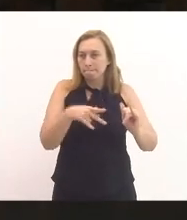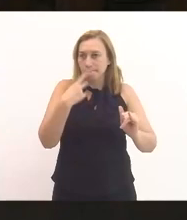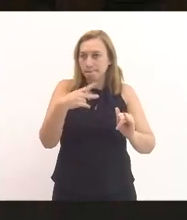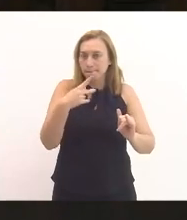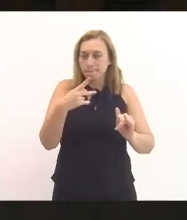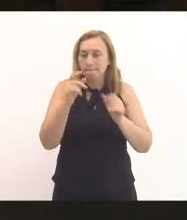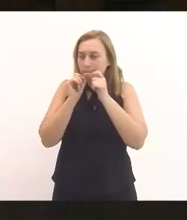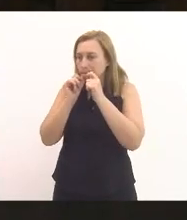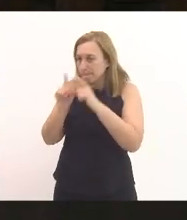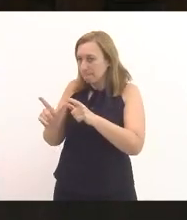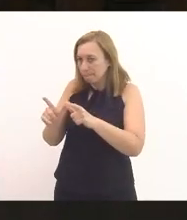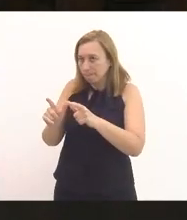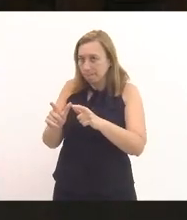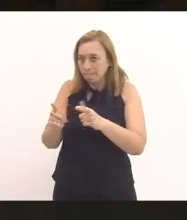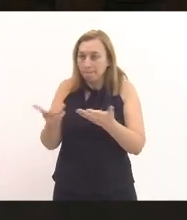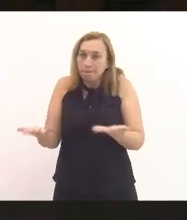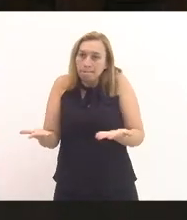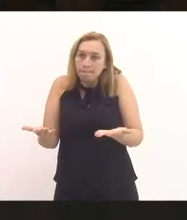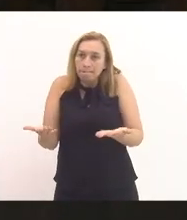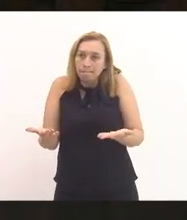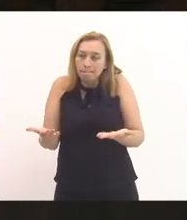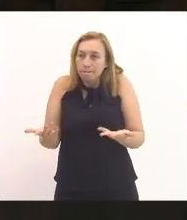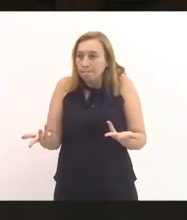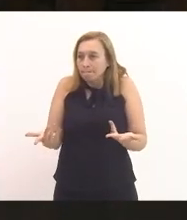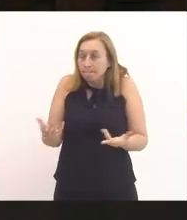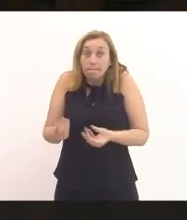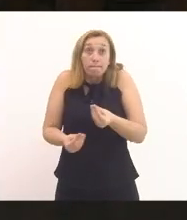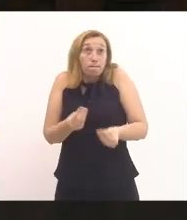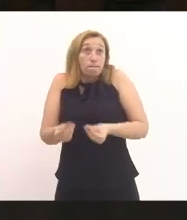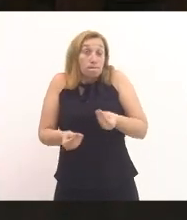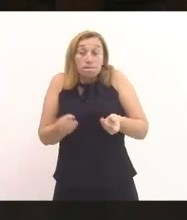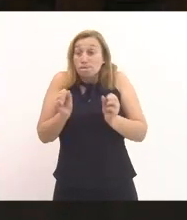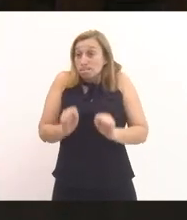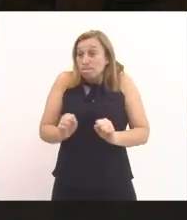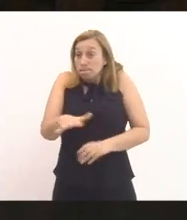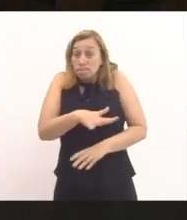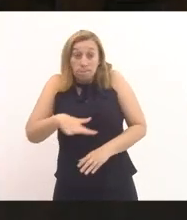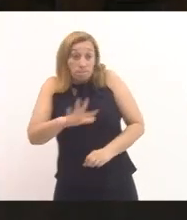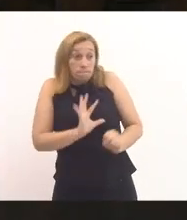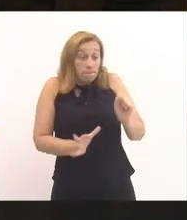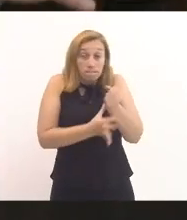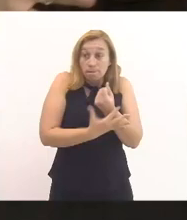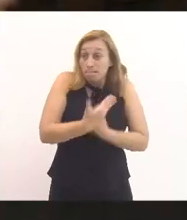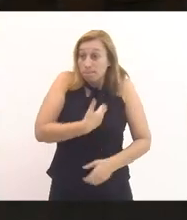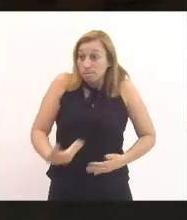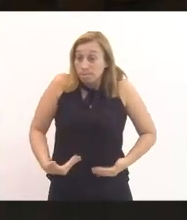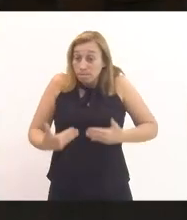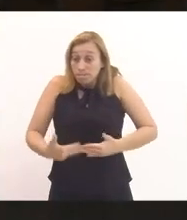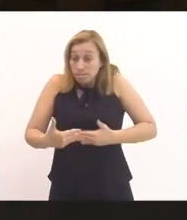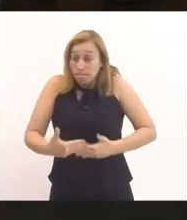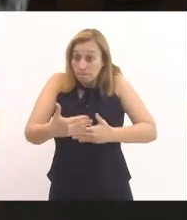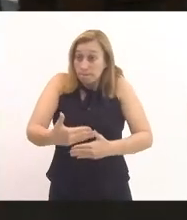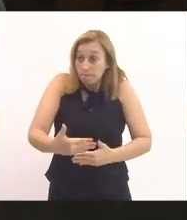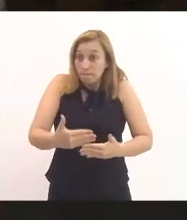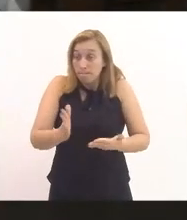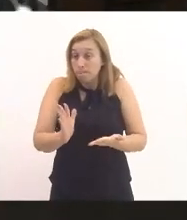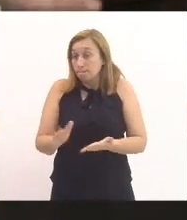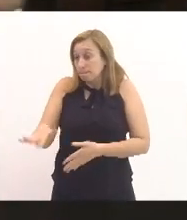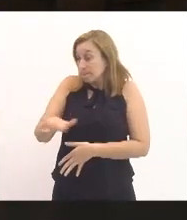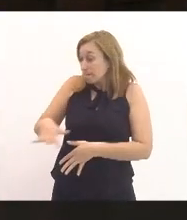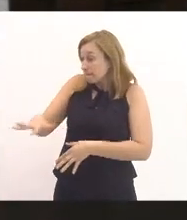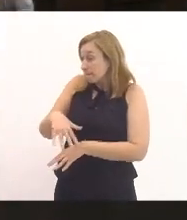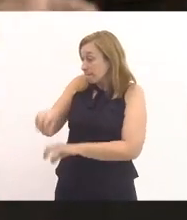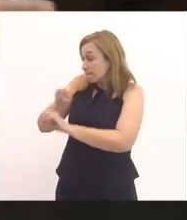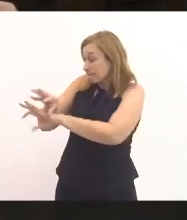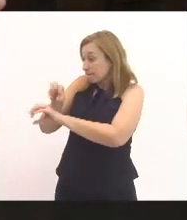fazendo uma crítica e de modo pejorativo Como pode área de segurança pública ter tido tantos avanços na área de educação dos